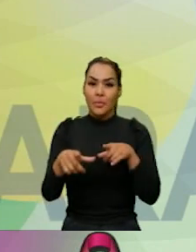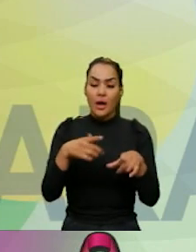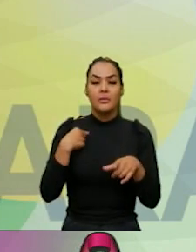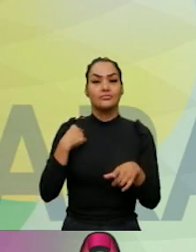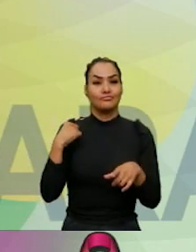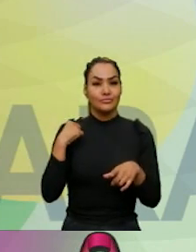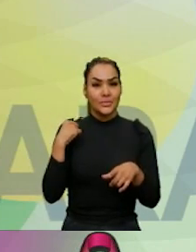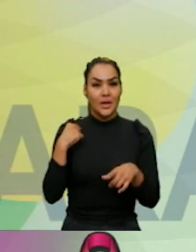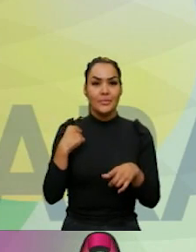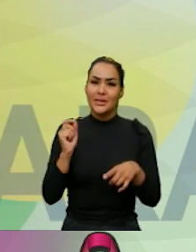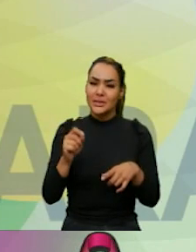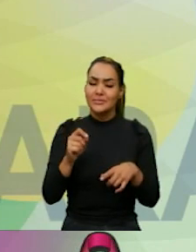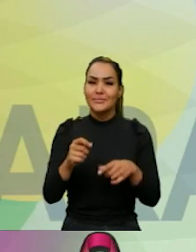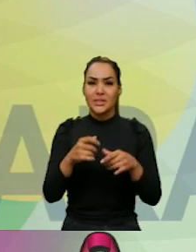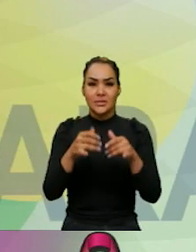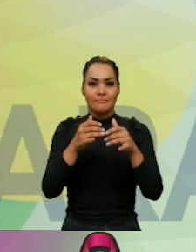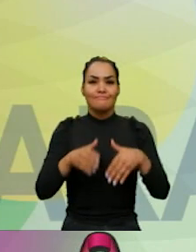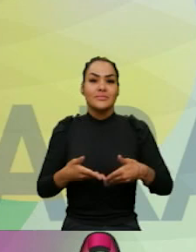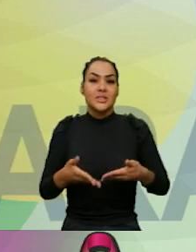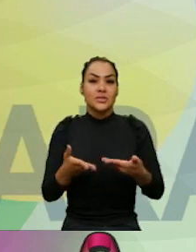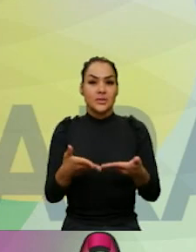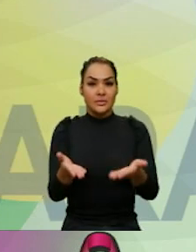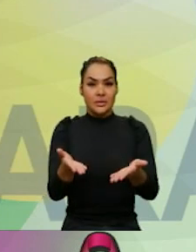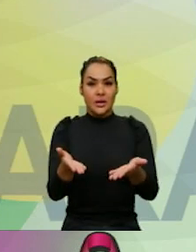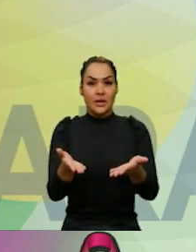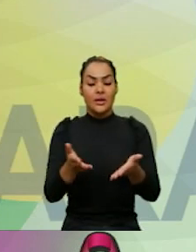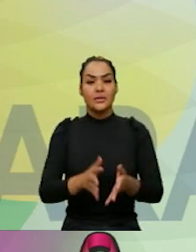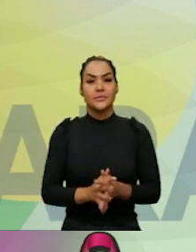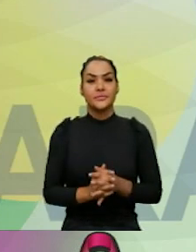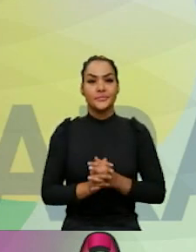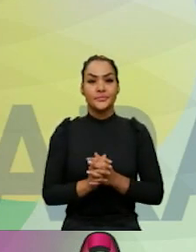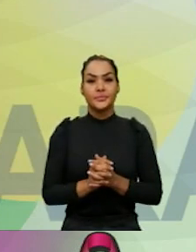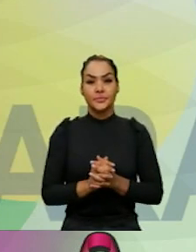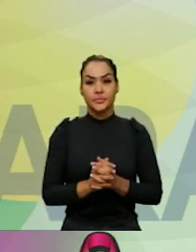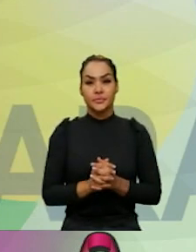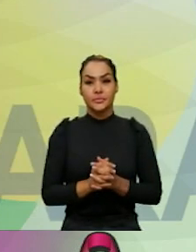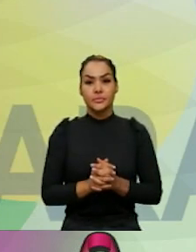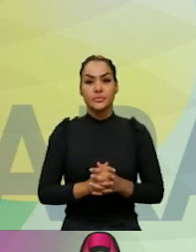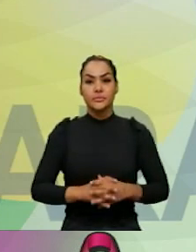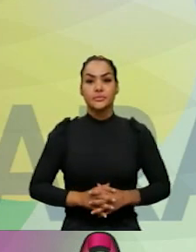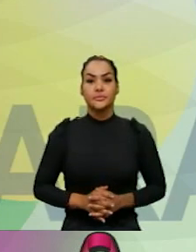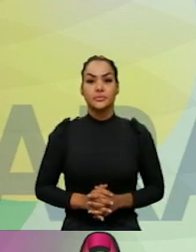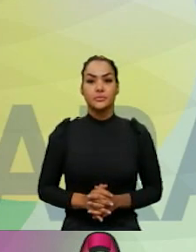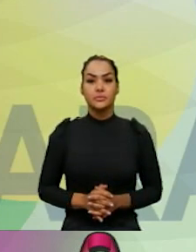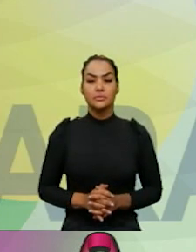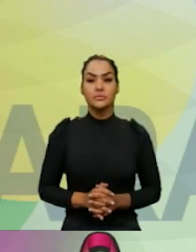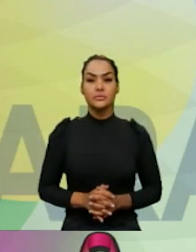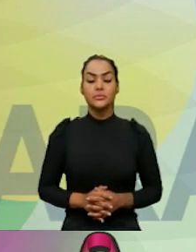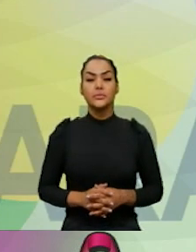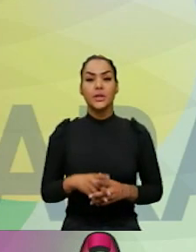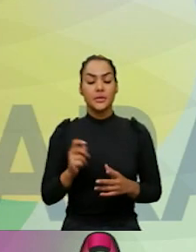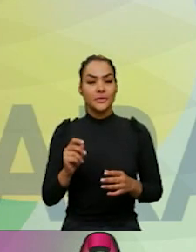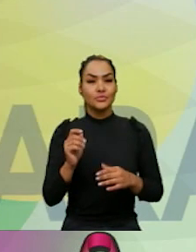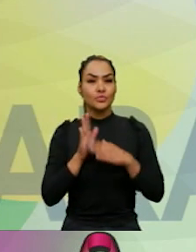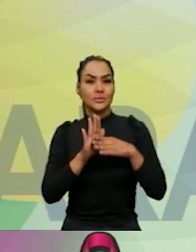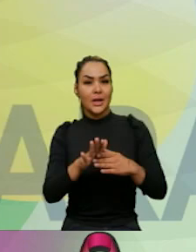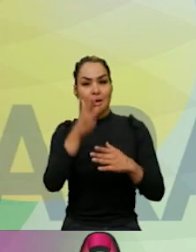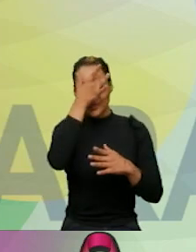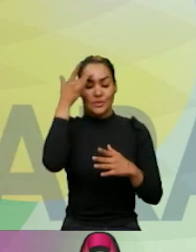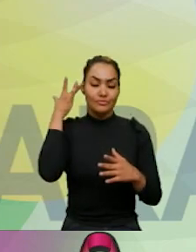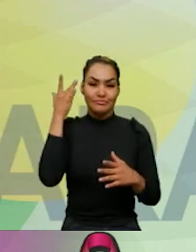não diminua, tanto na sua quantidade quanto na eficiência. Os mais velhos já não têm